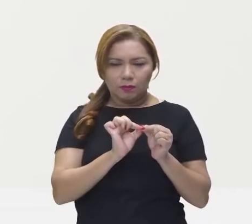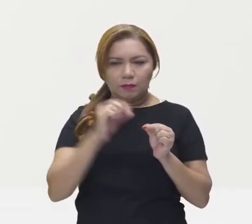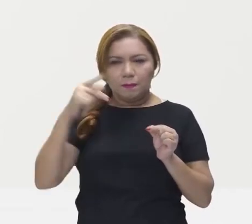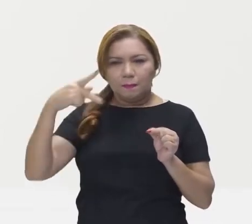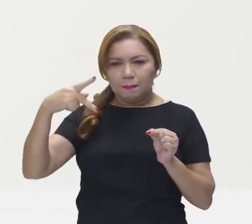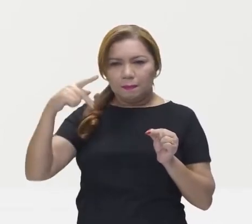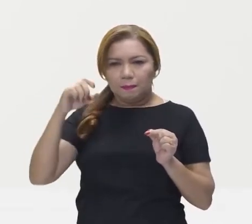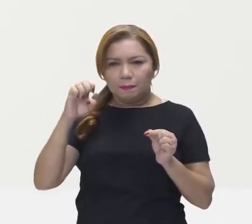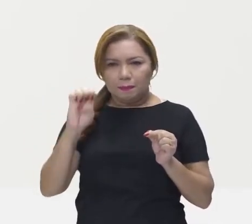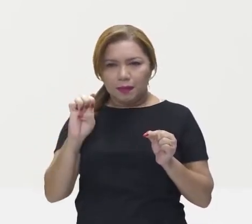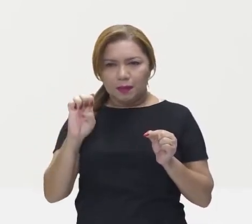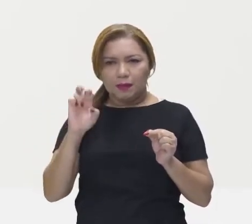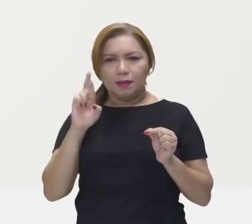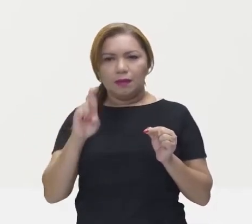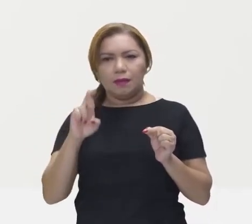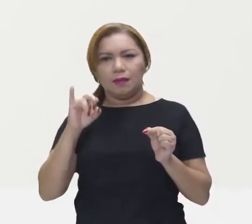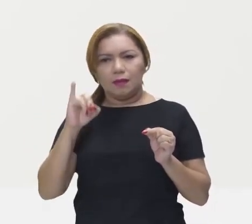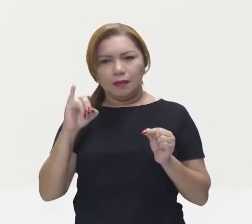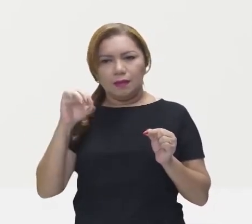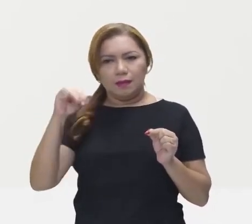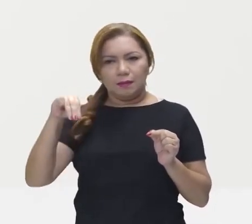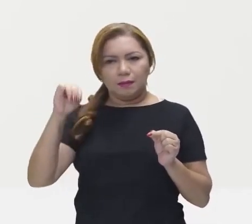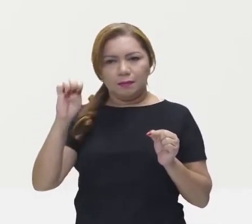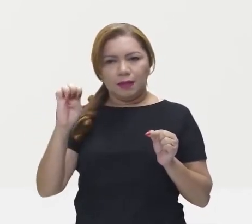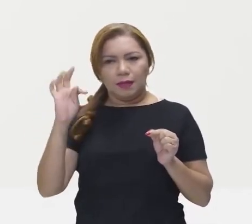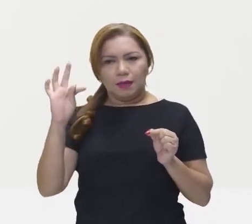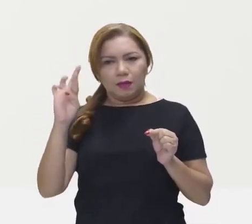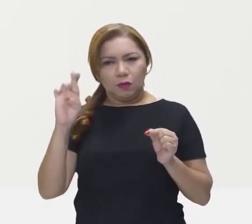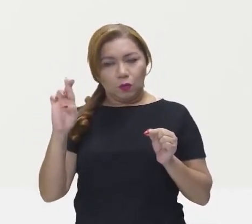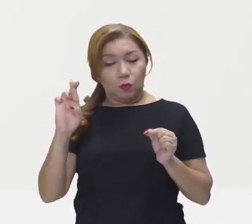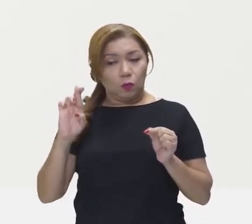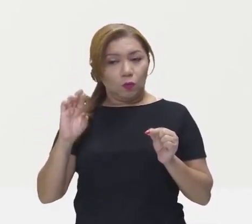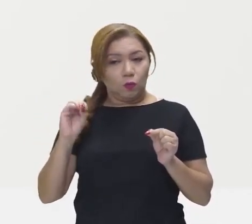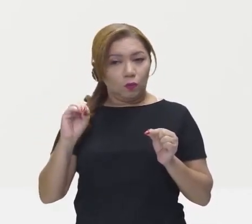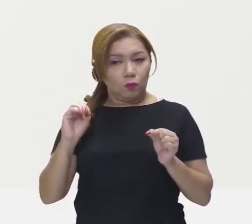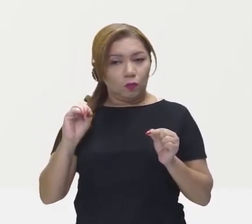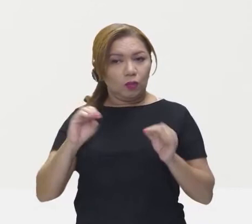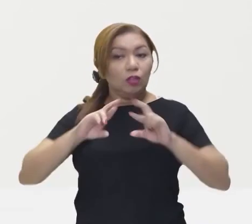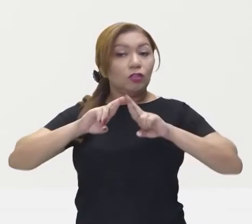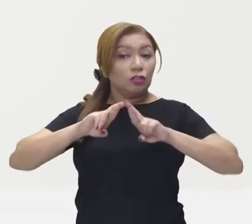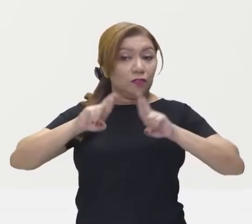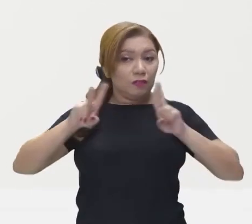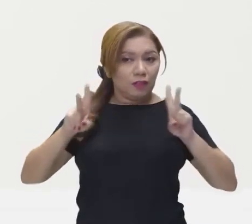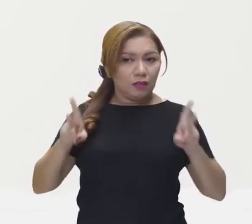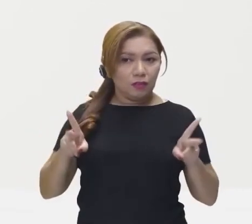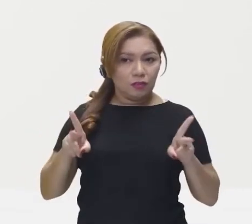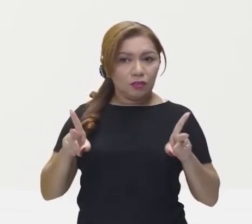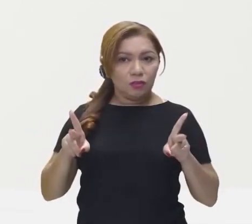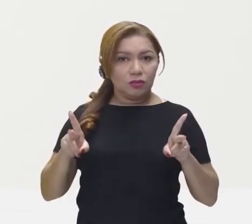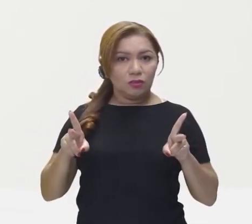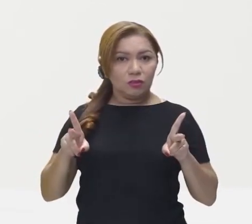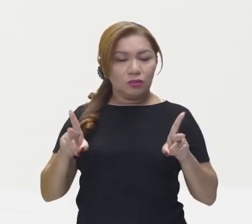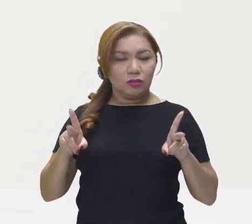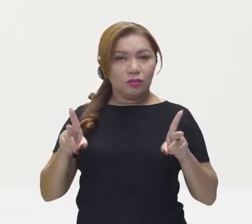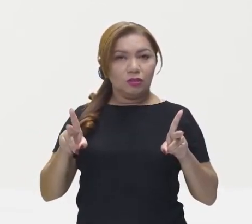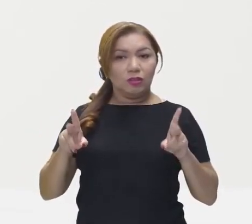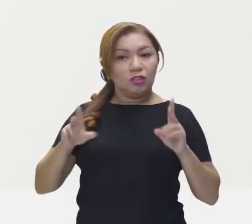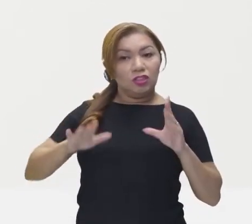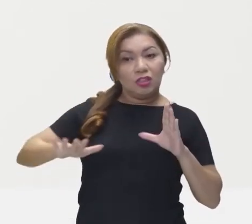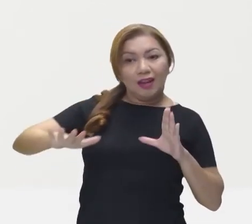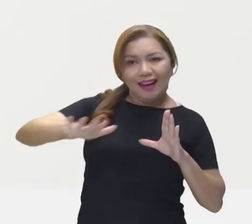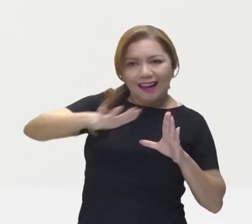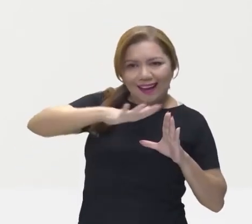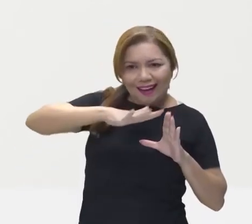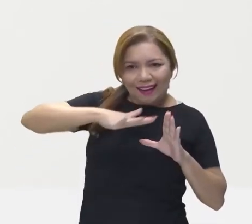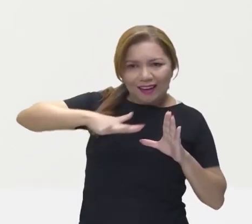Beleza? Bacana, ok? Vamos lá. Vamos continuando aqui. Ah, eu